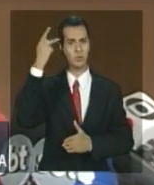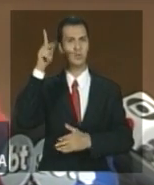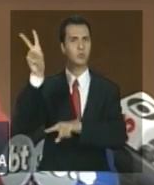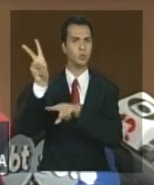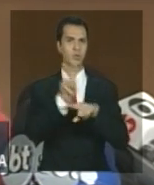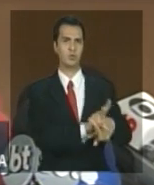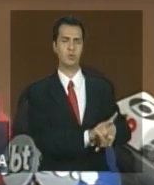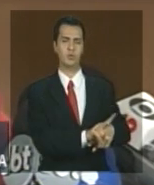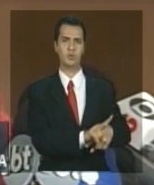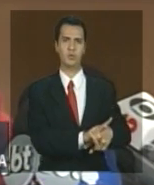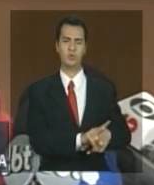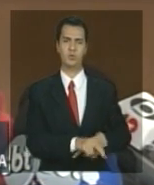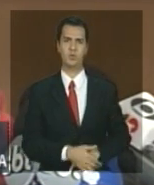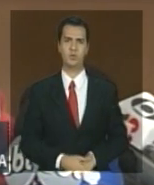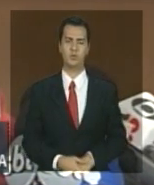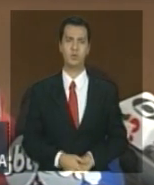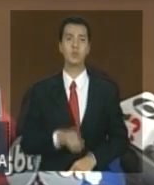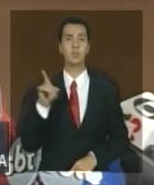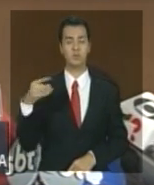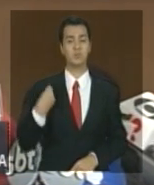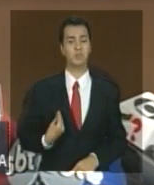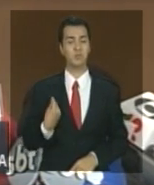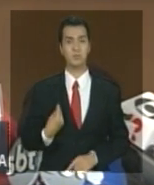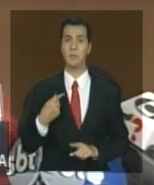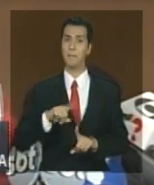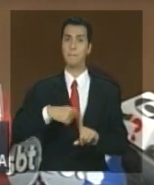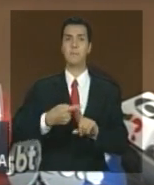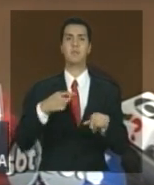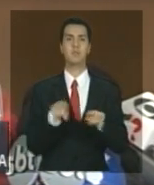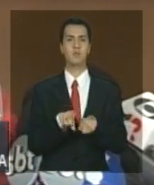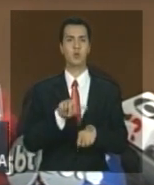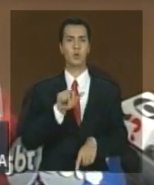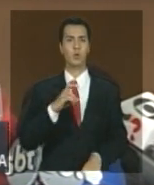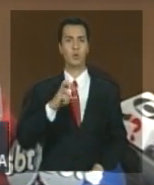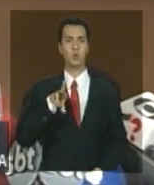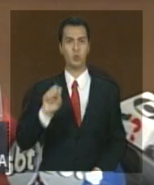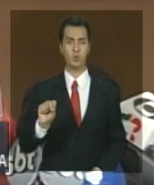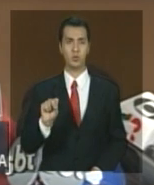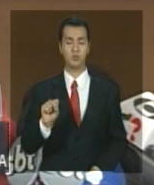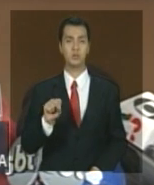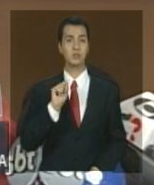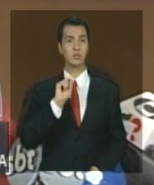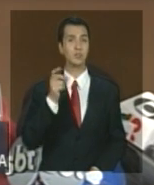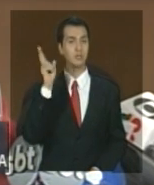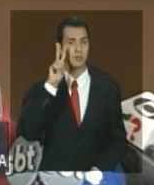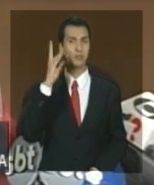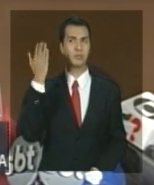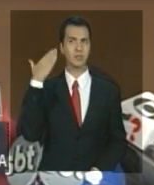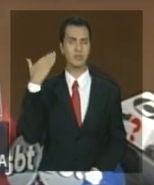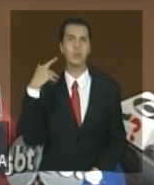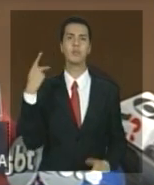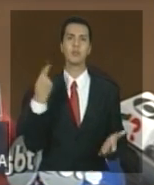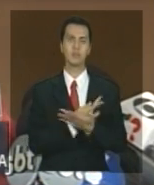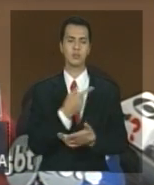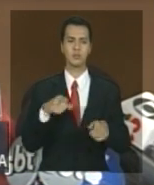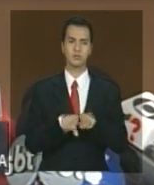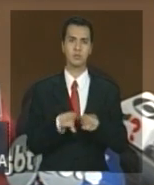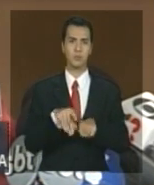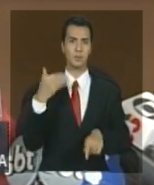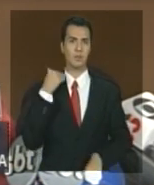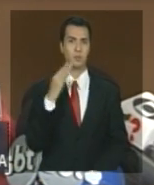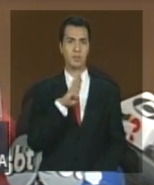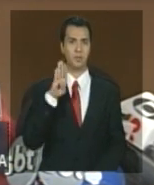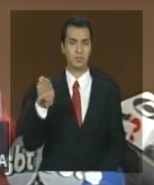aumentaram a sua presença no mercado e seus lucros, como aconteceu, se vocês lembrarem bem, com o Banco do Brasil